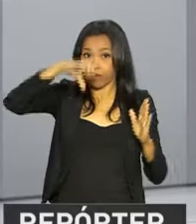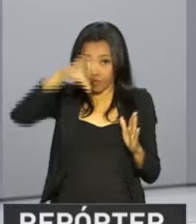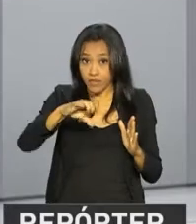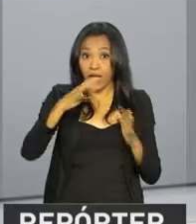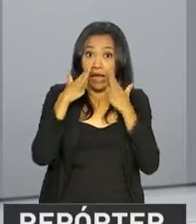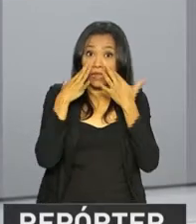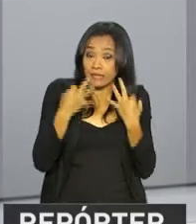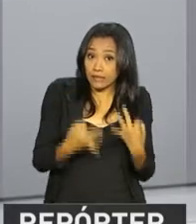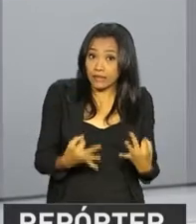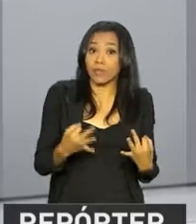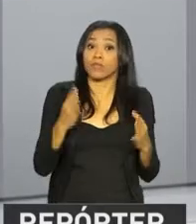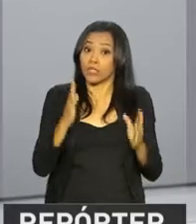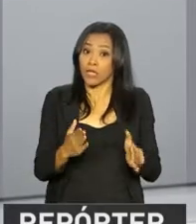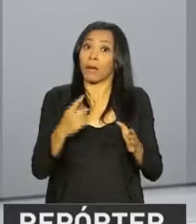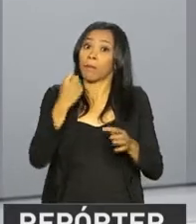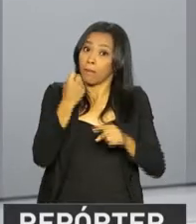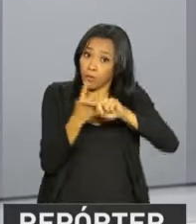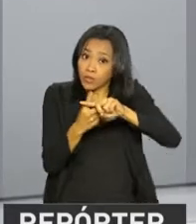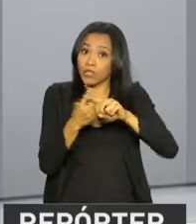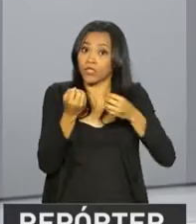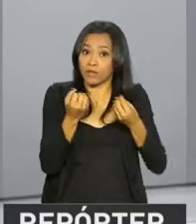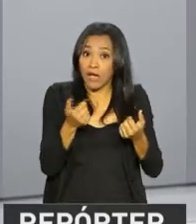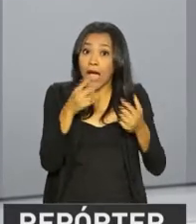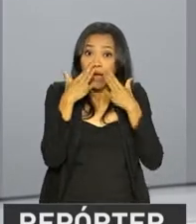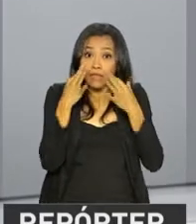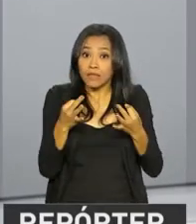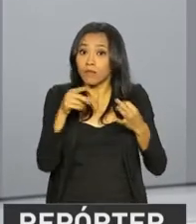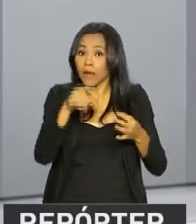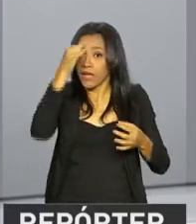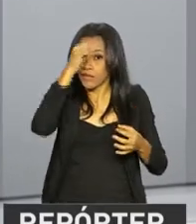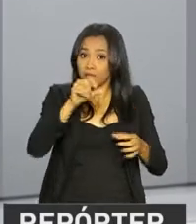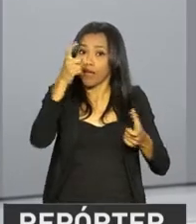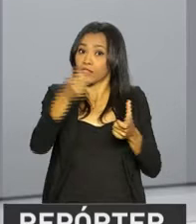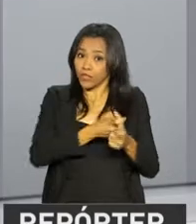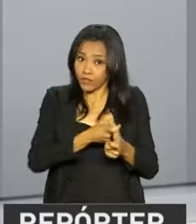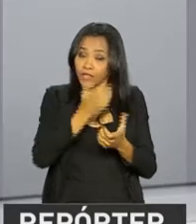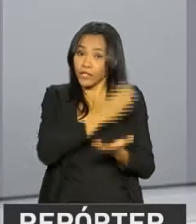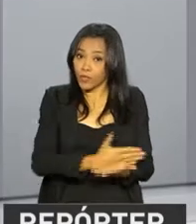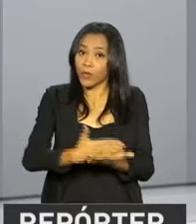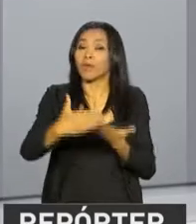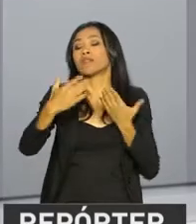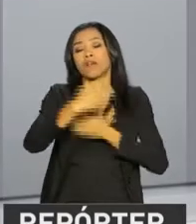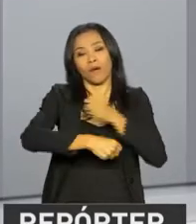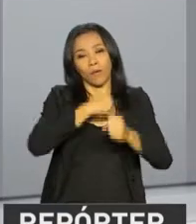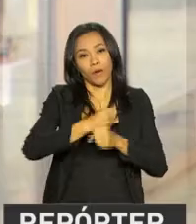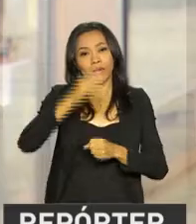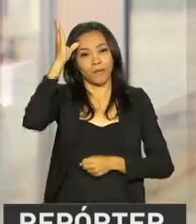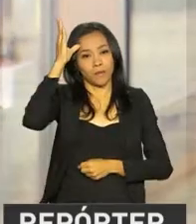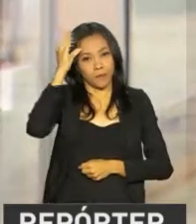consumidor, apesar da trajetória positiva, é importante seguir atento para evitar as dívidas e começar o ano com tranquilidade.